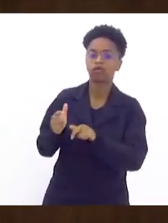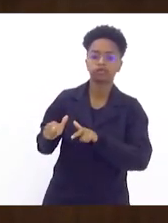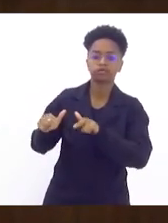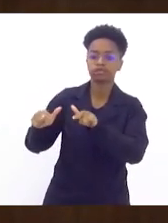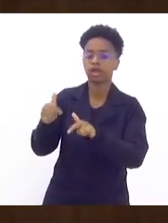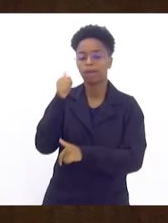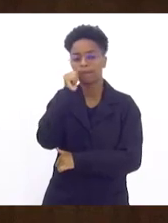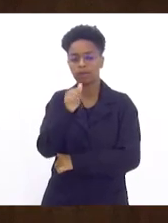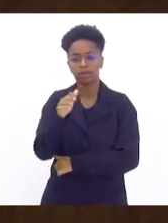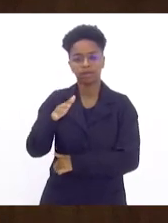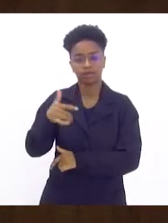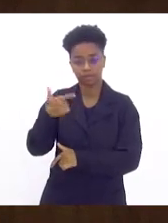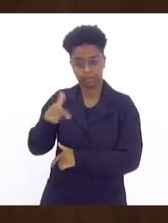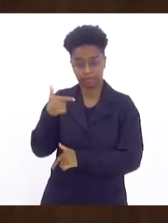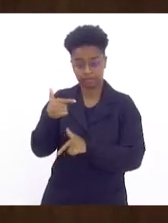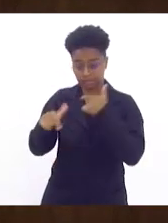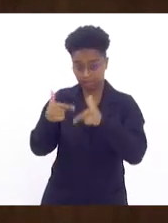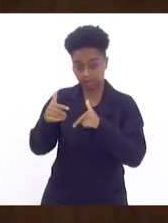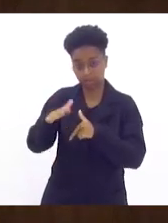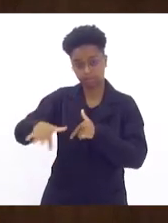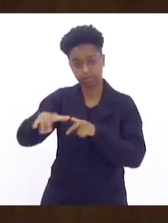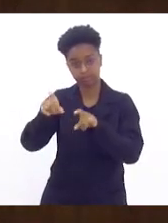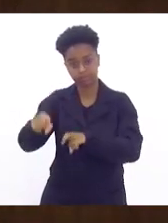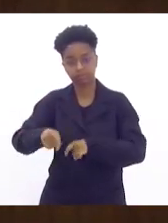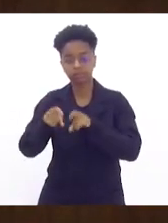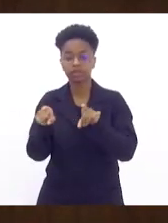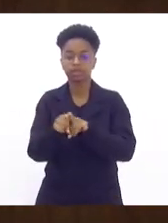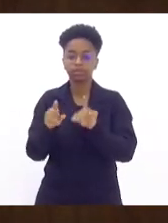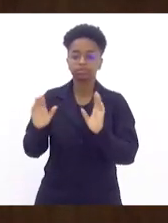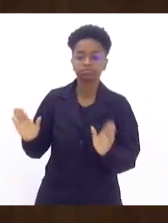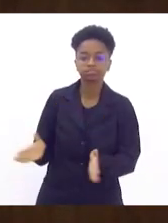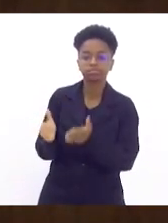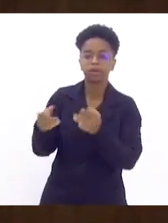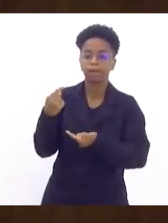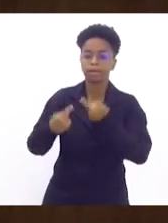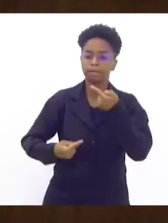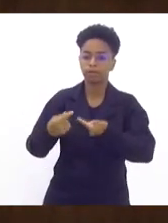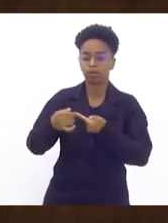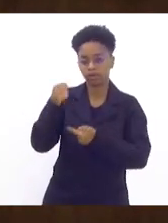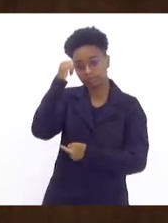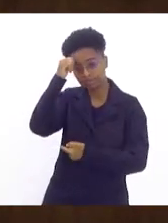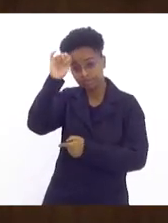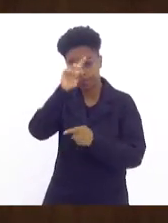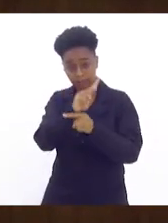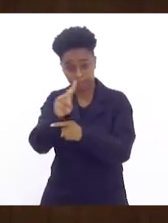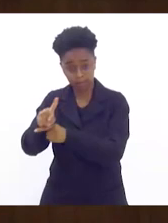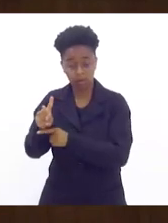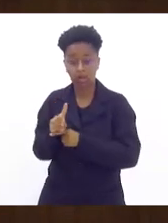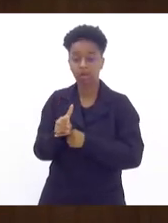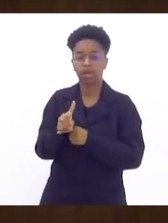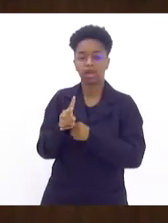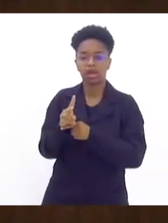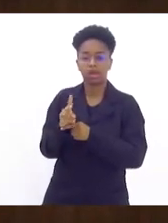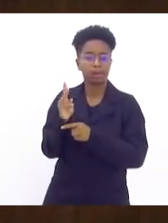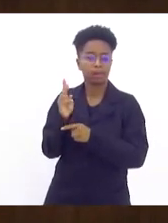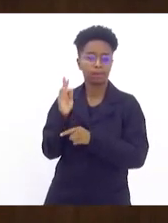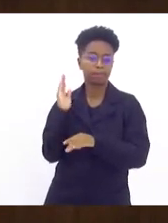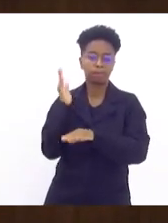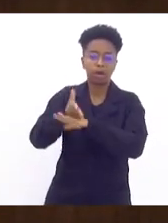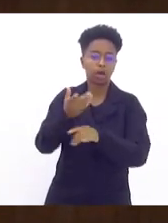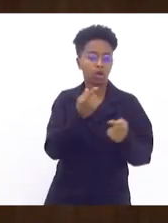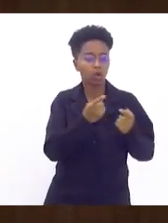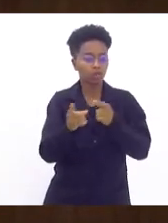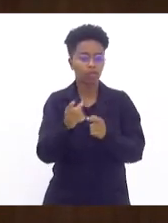mulheres do campo assim como fomentar políticas preventivas de combate às